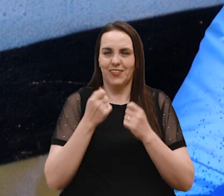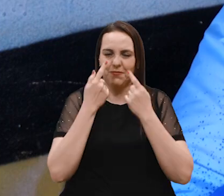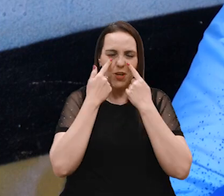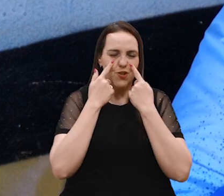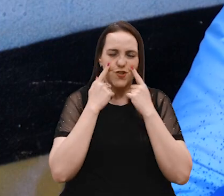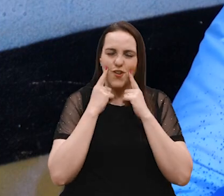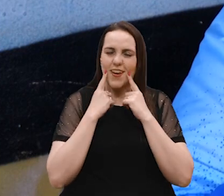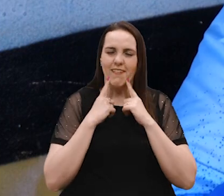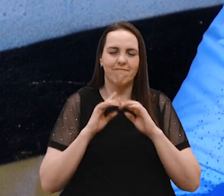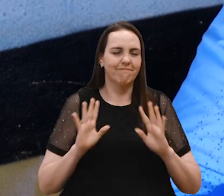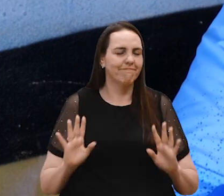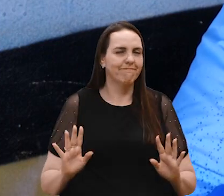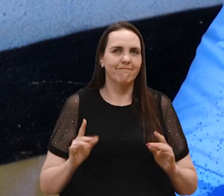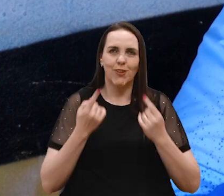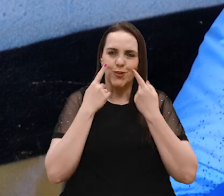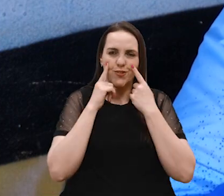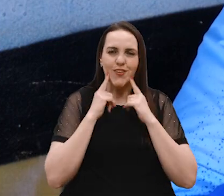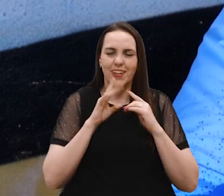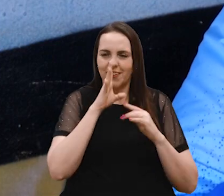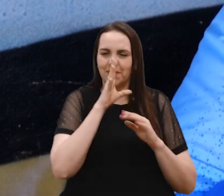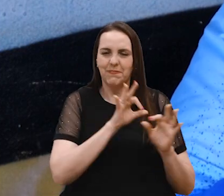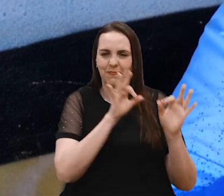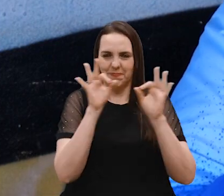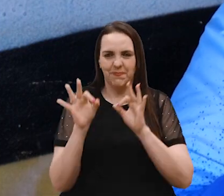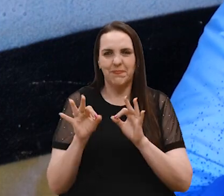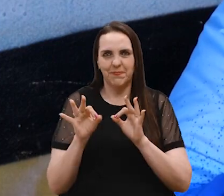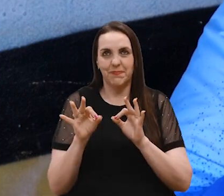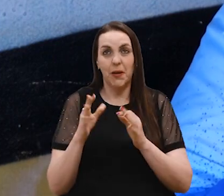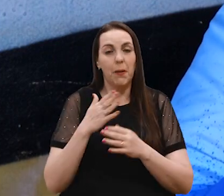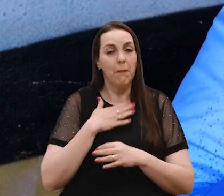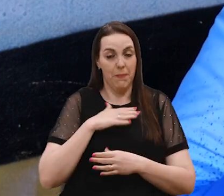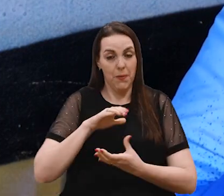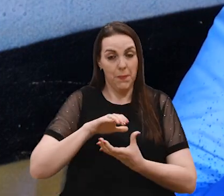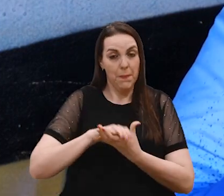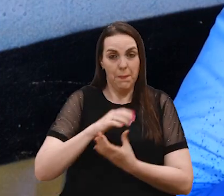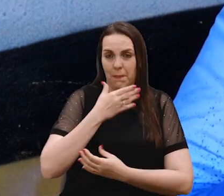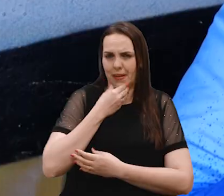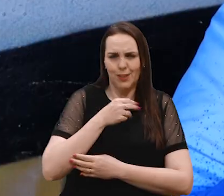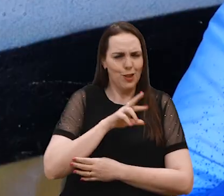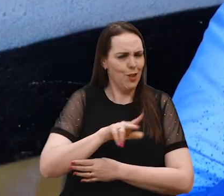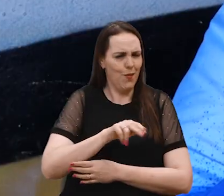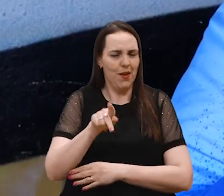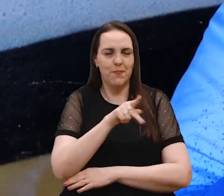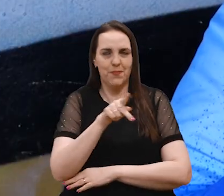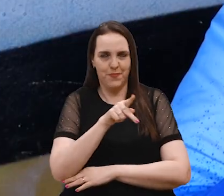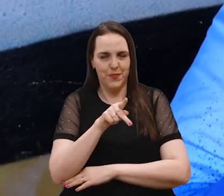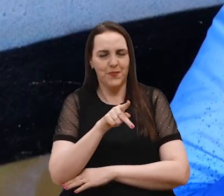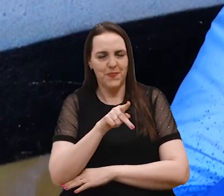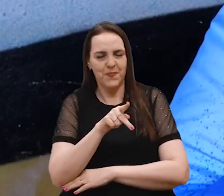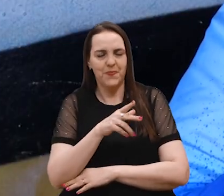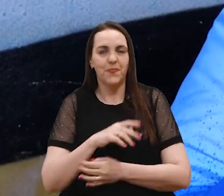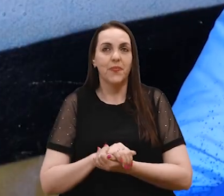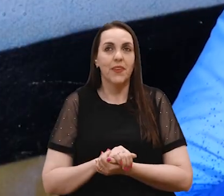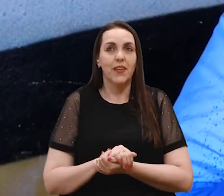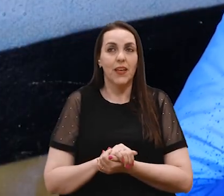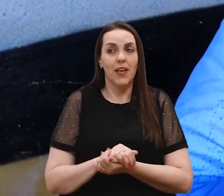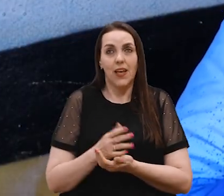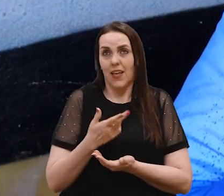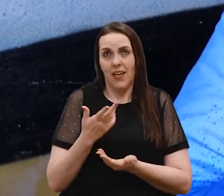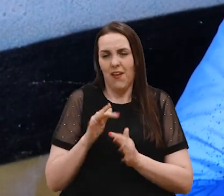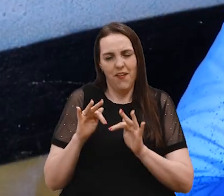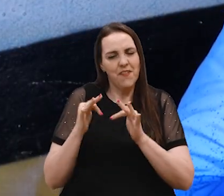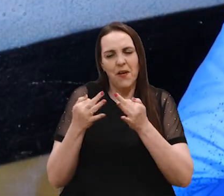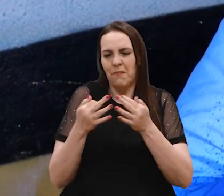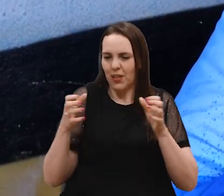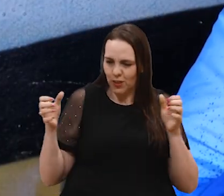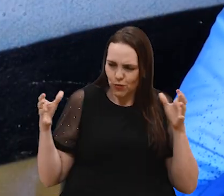eu chorei assistindo isso. O meu marido, que não é professor, né, o professor, a família